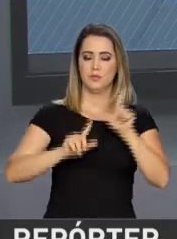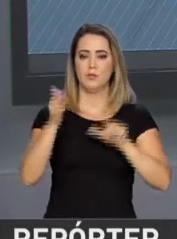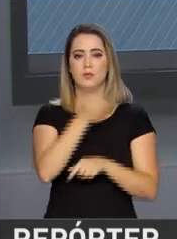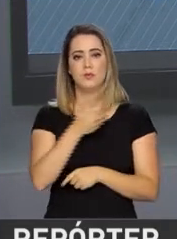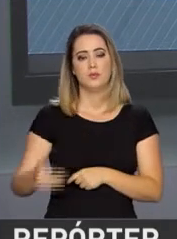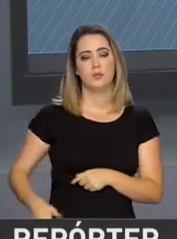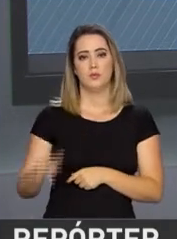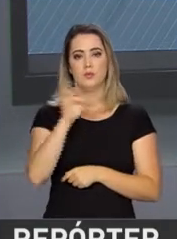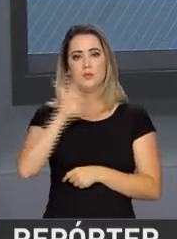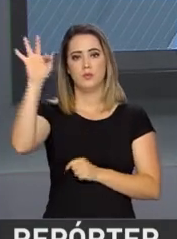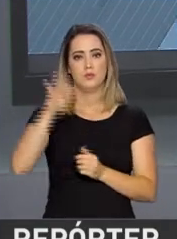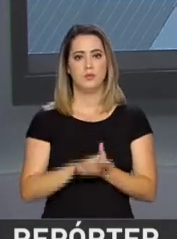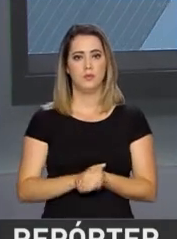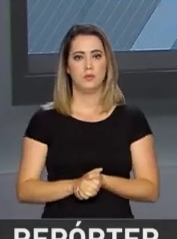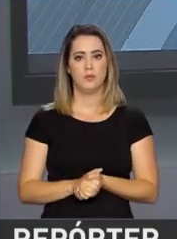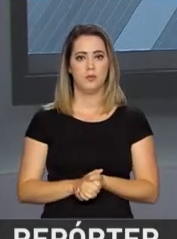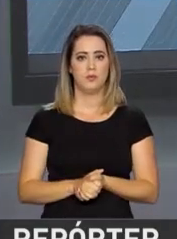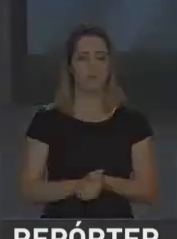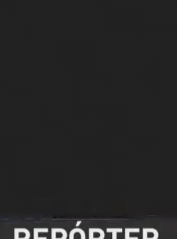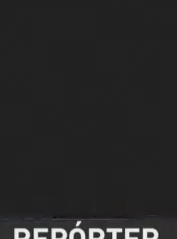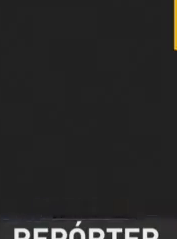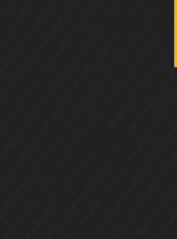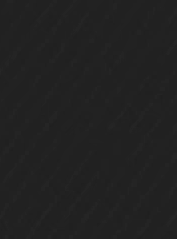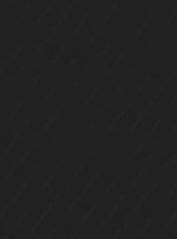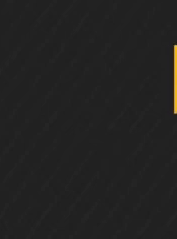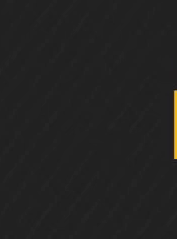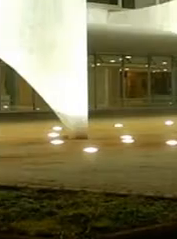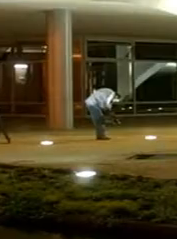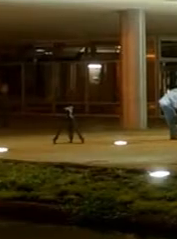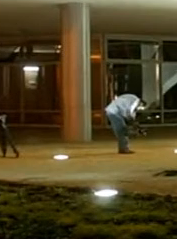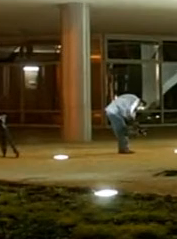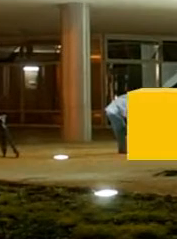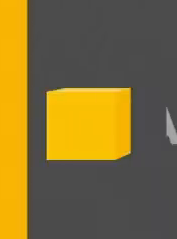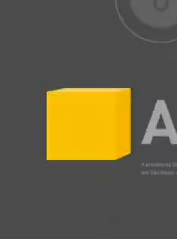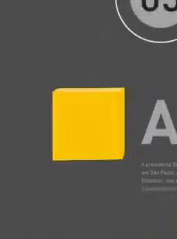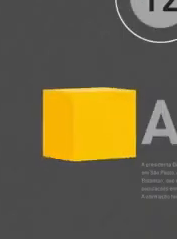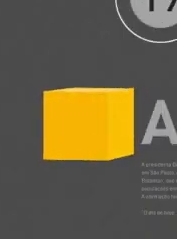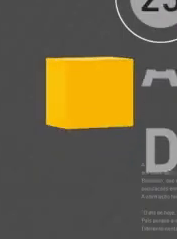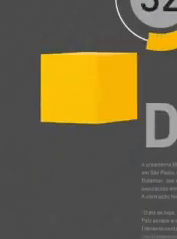gente na NBR, a TV do Governo Federal.